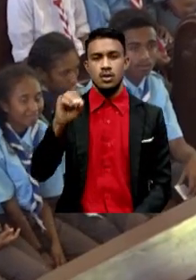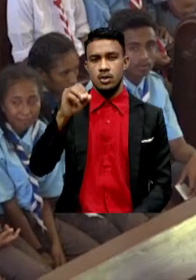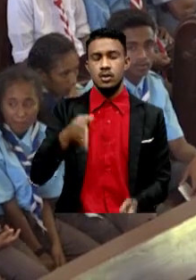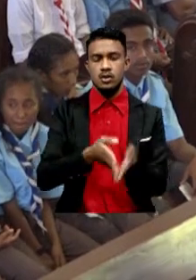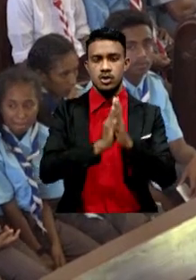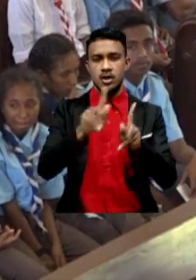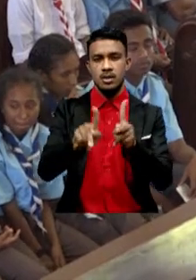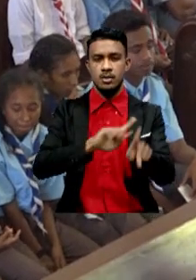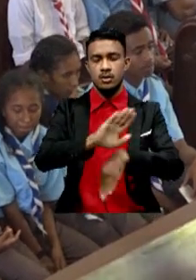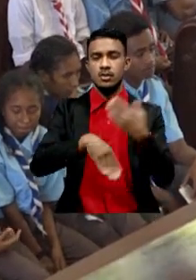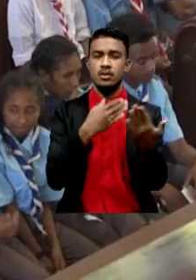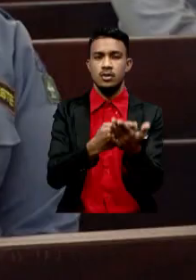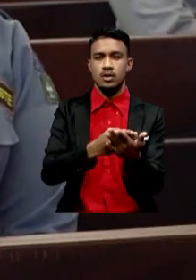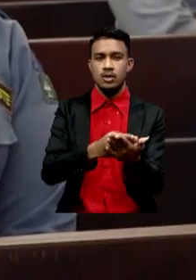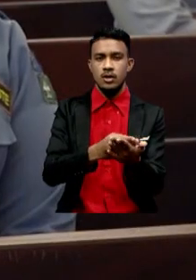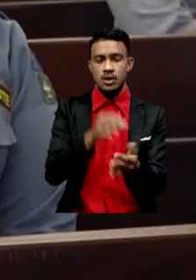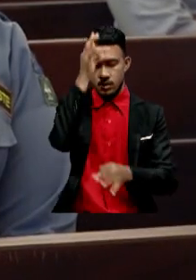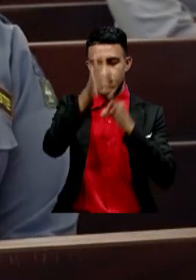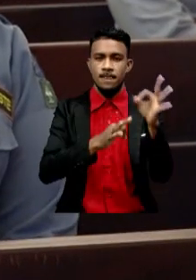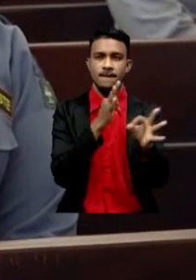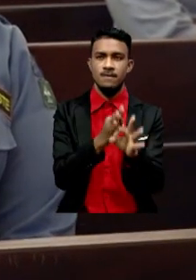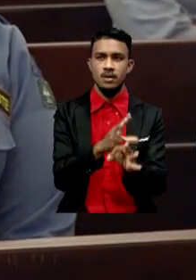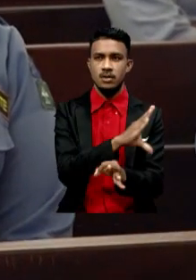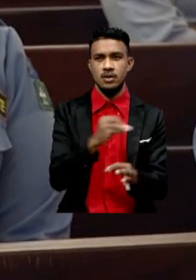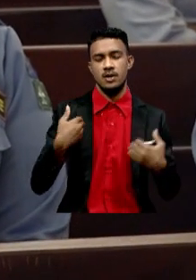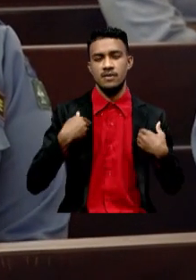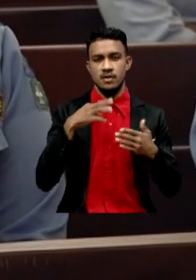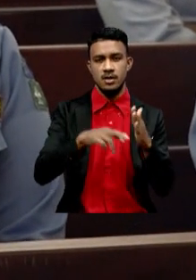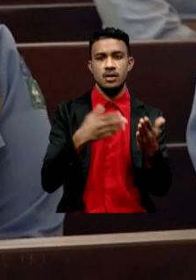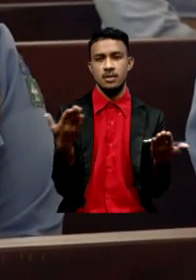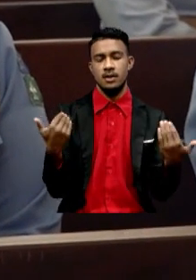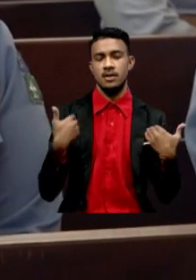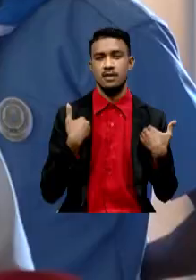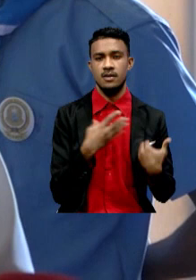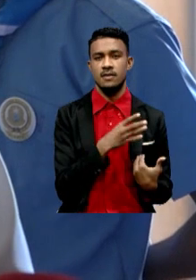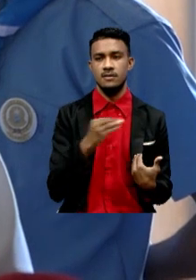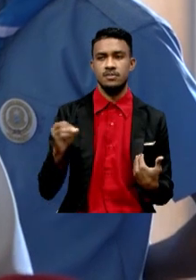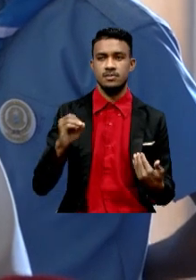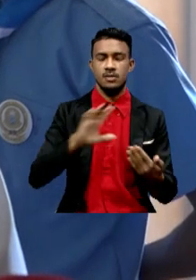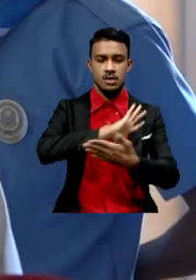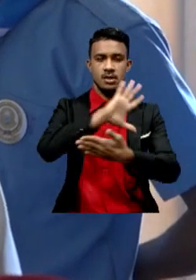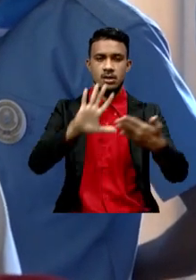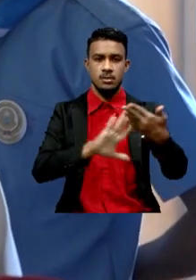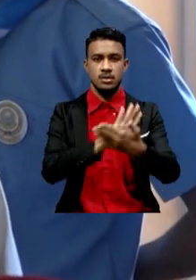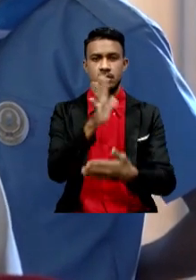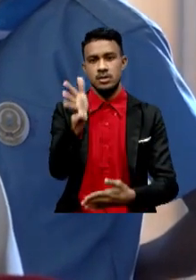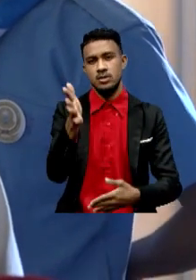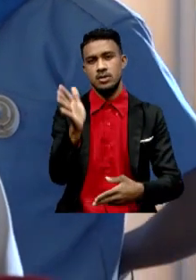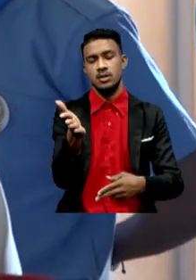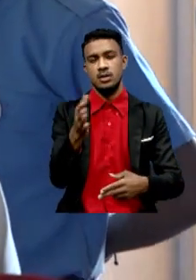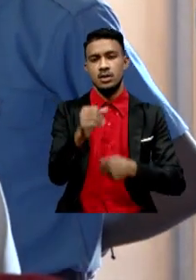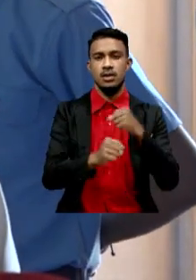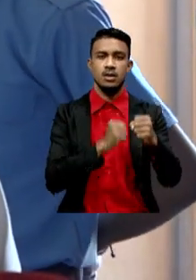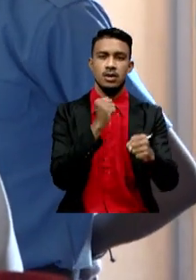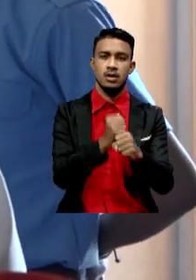tir princípio no doutrina sira nebe iha. A celebração de 50 anos de existência